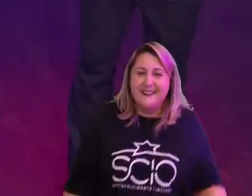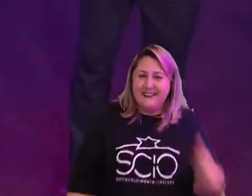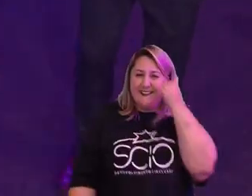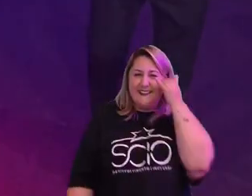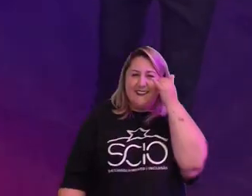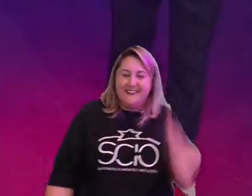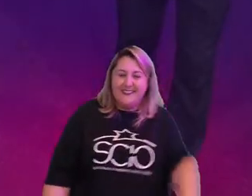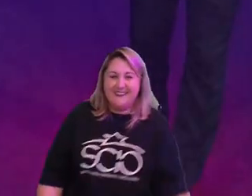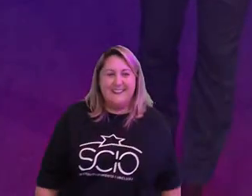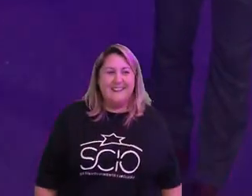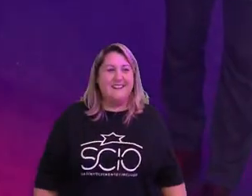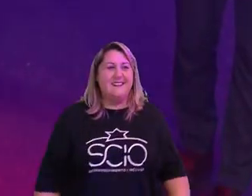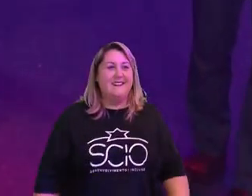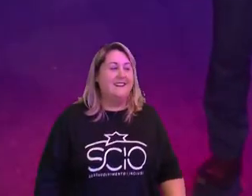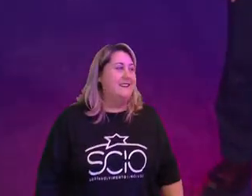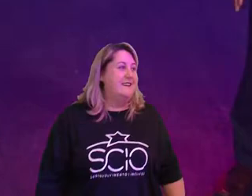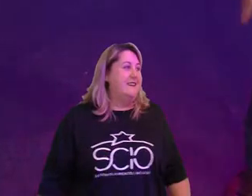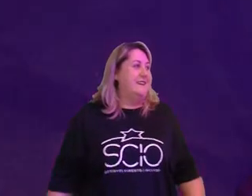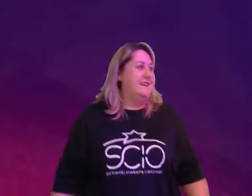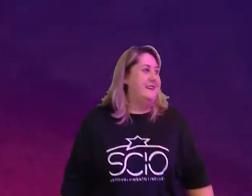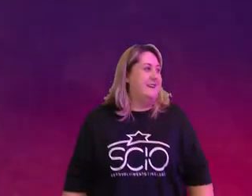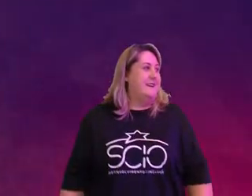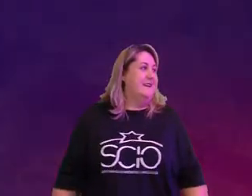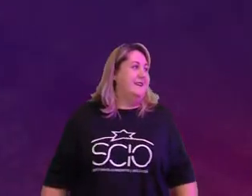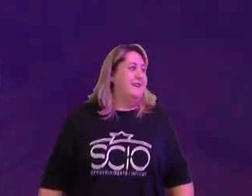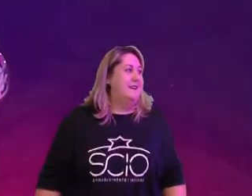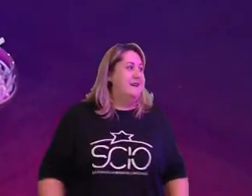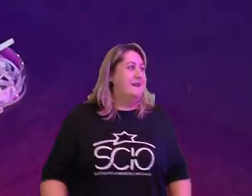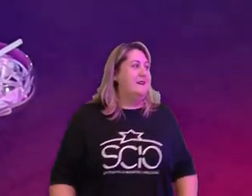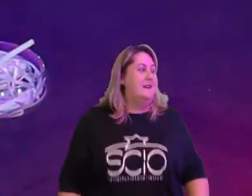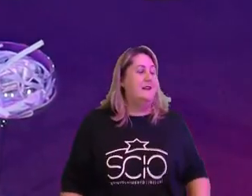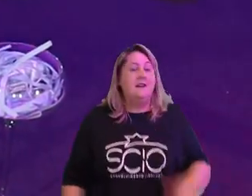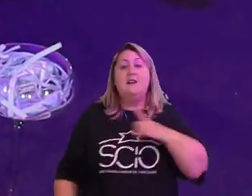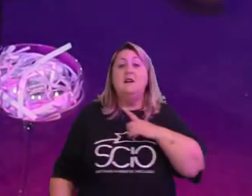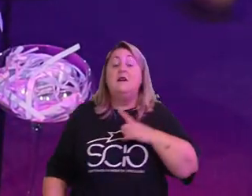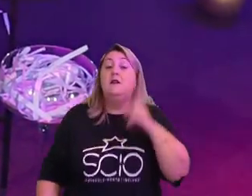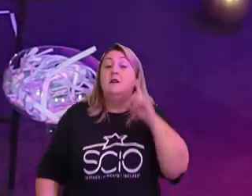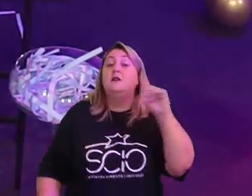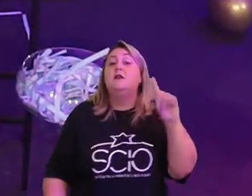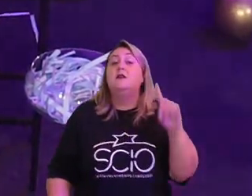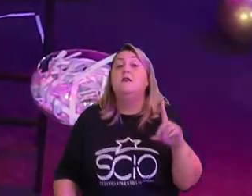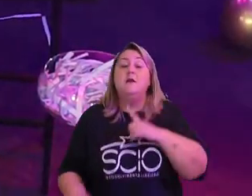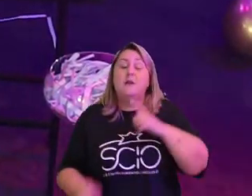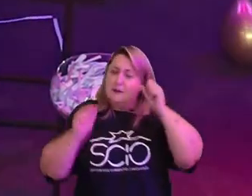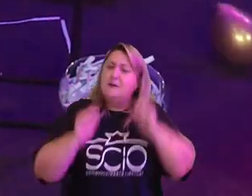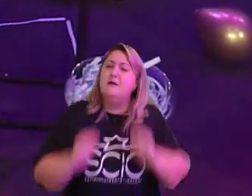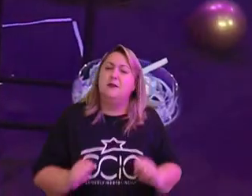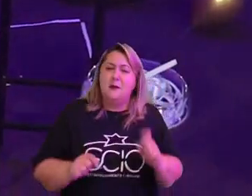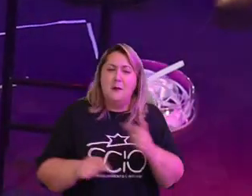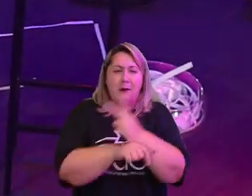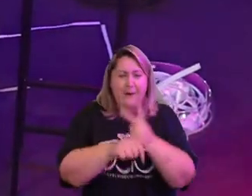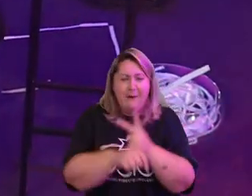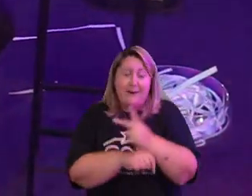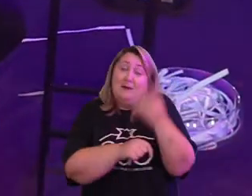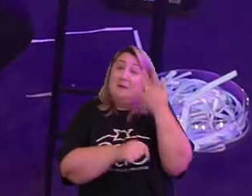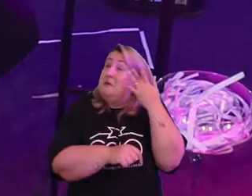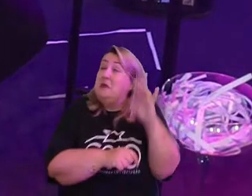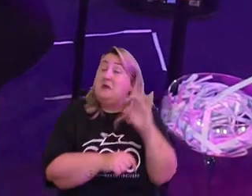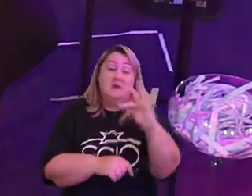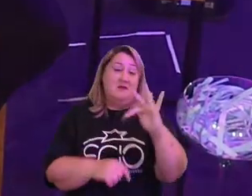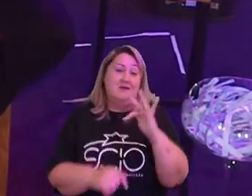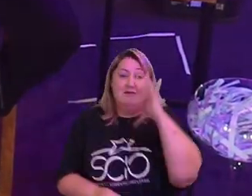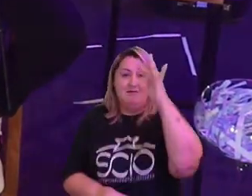Tamo junto! Me pede socorro, quem sabe um dia eu volto a te